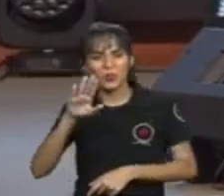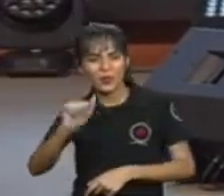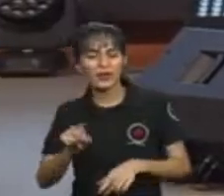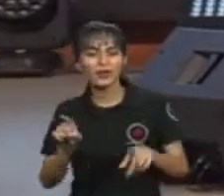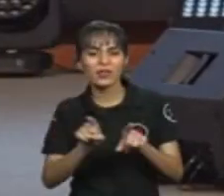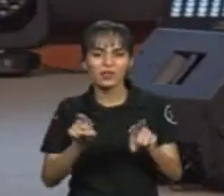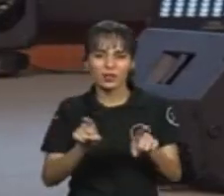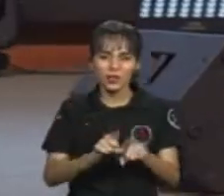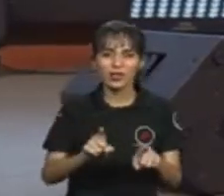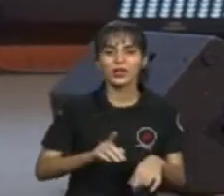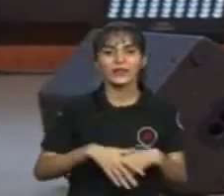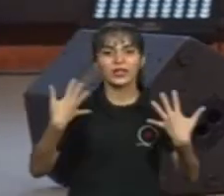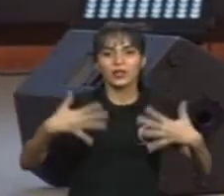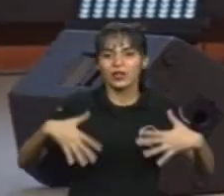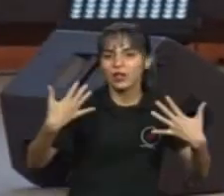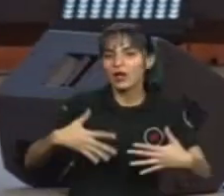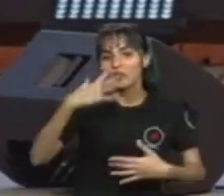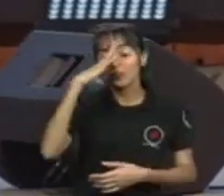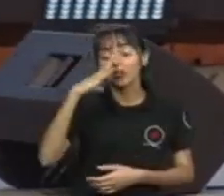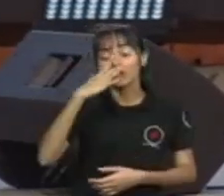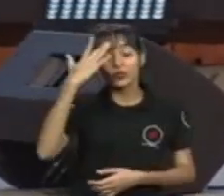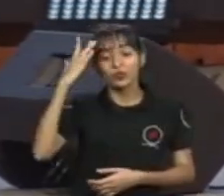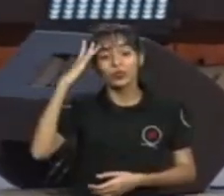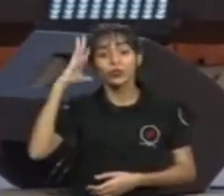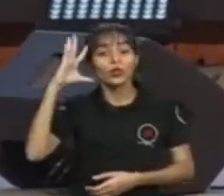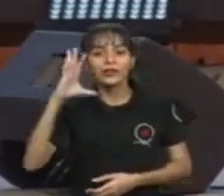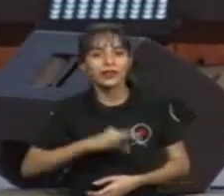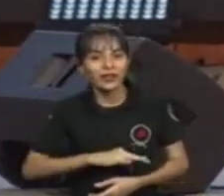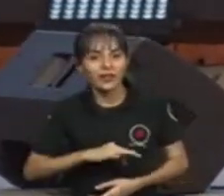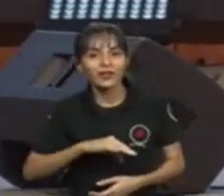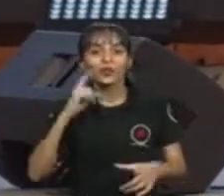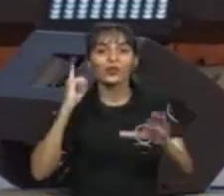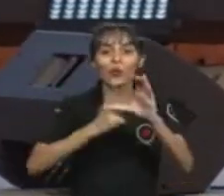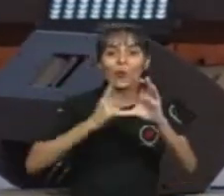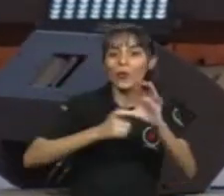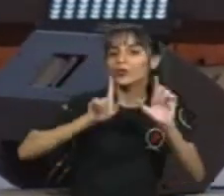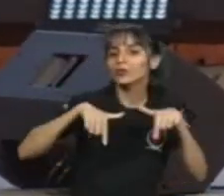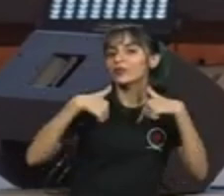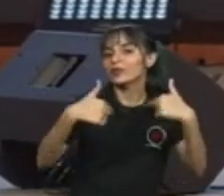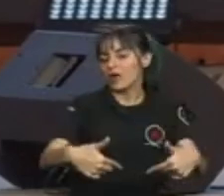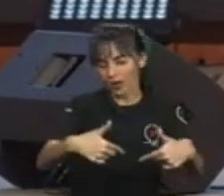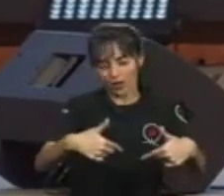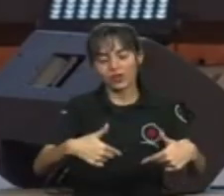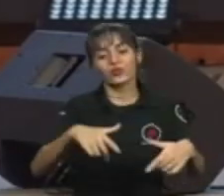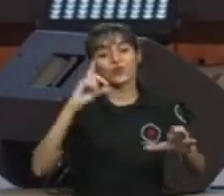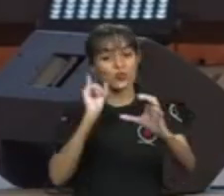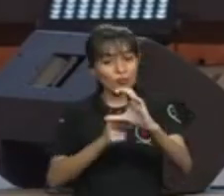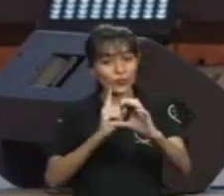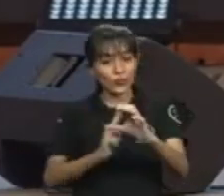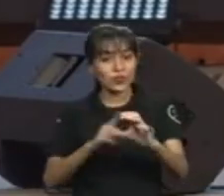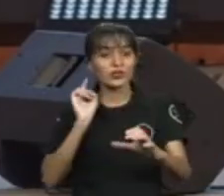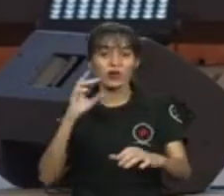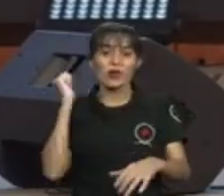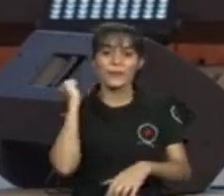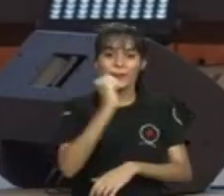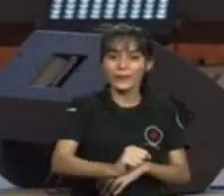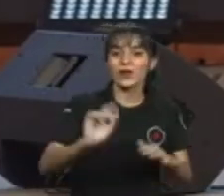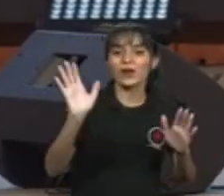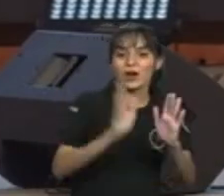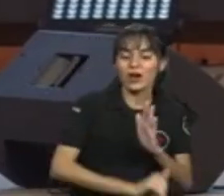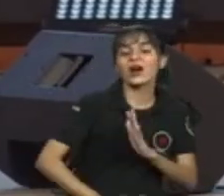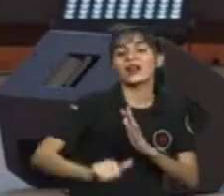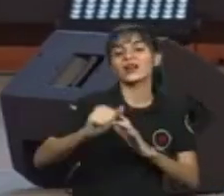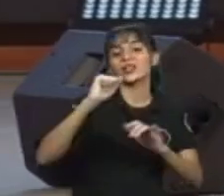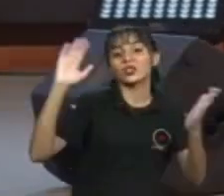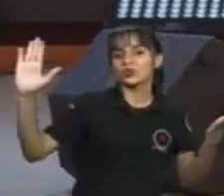deles, tipo, as pessoas não estão entendendo o que o comunismo faz. O comunismo só veio para matar, roubar e destruir